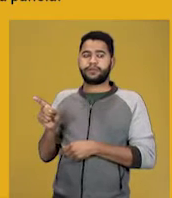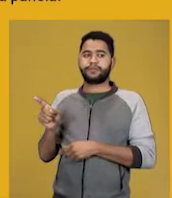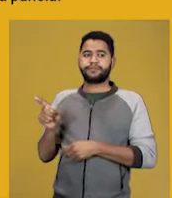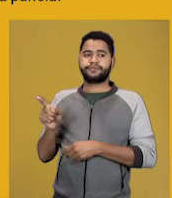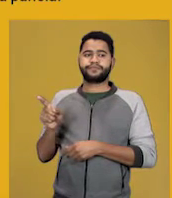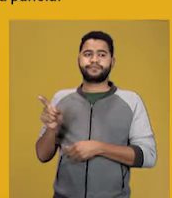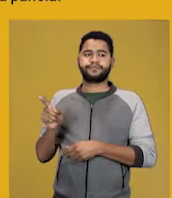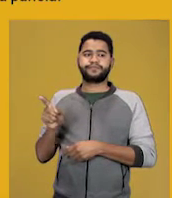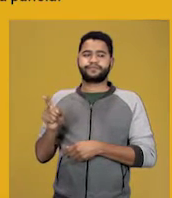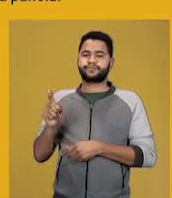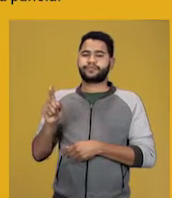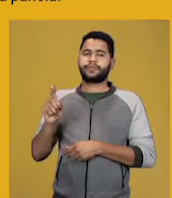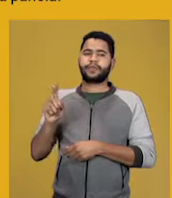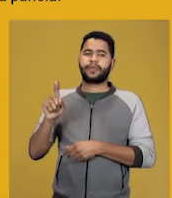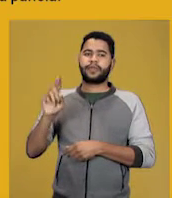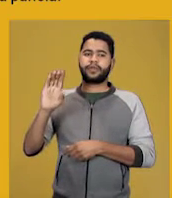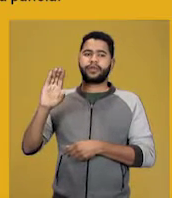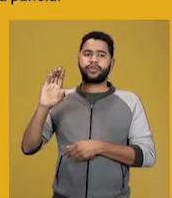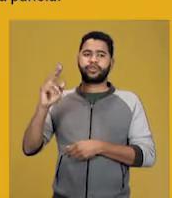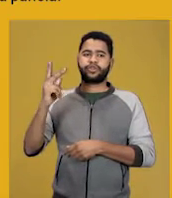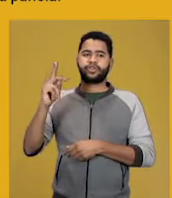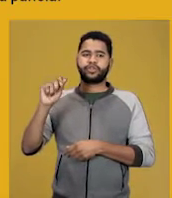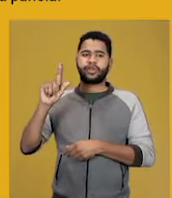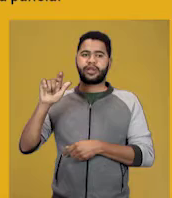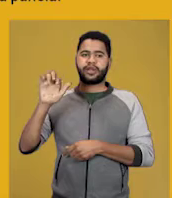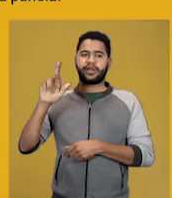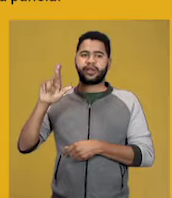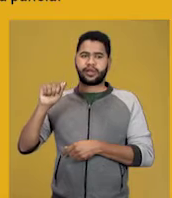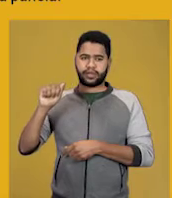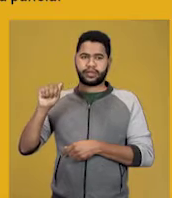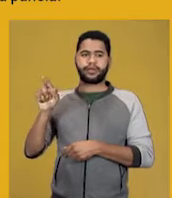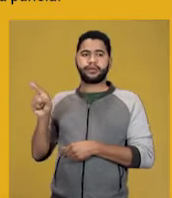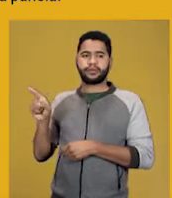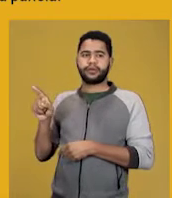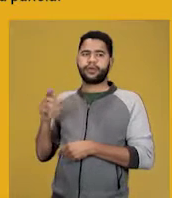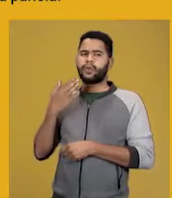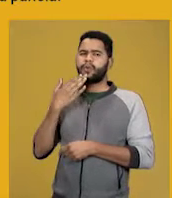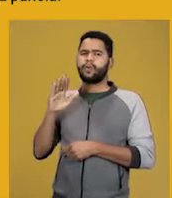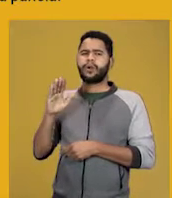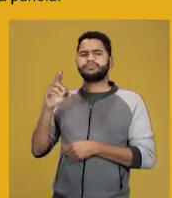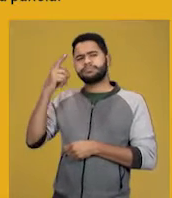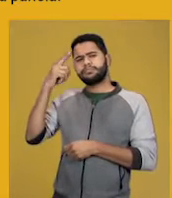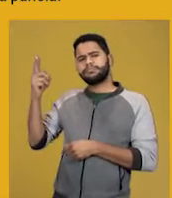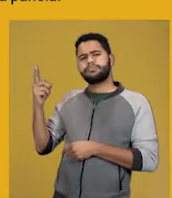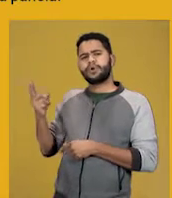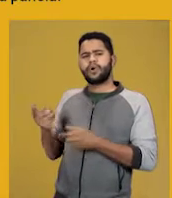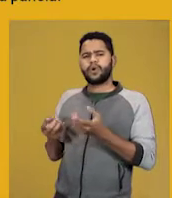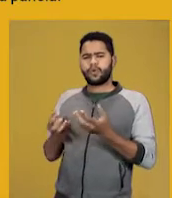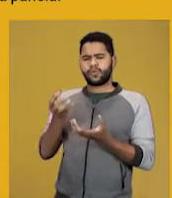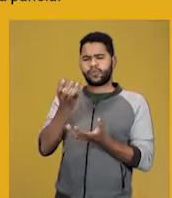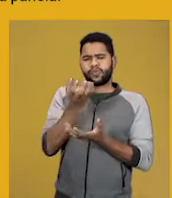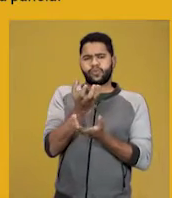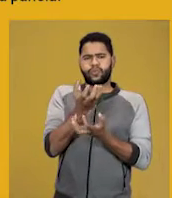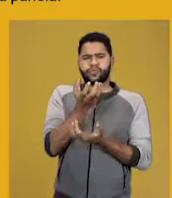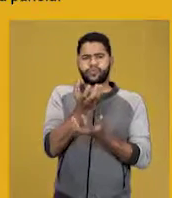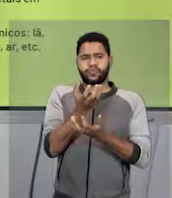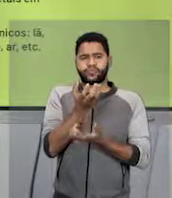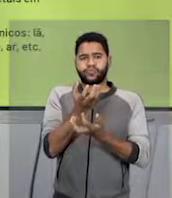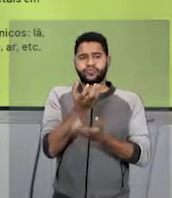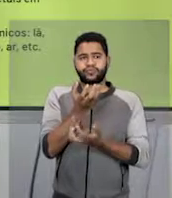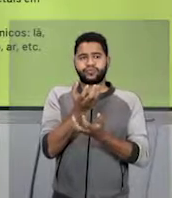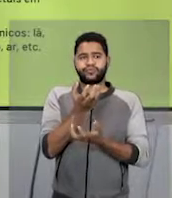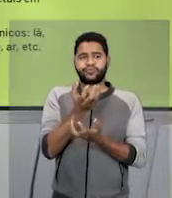uma chaleira sendo aquecida no fogo. Qual seria a ideia principal da condução? A energia